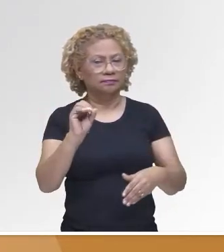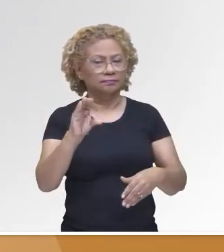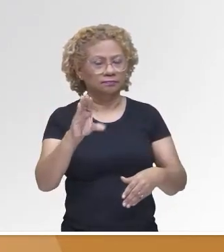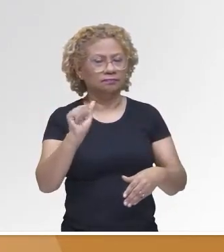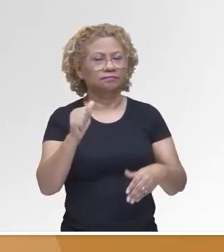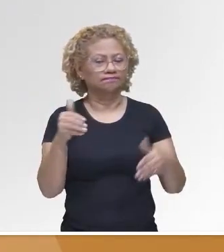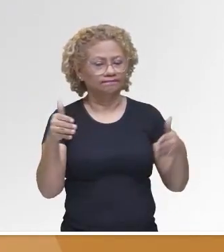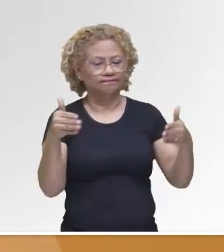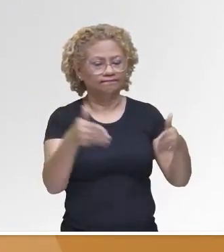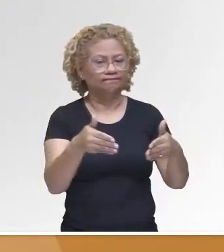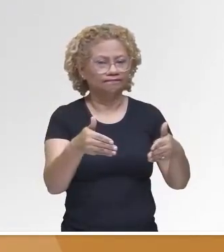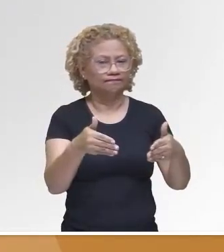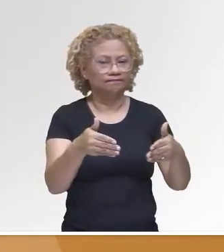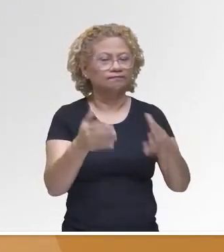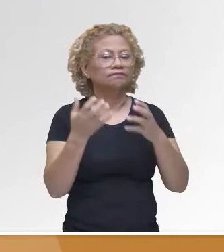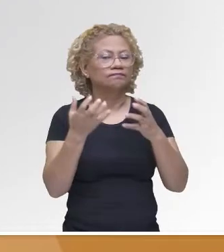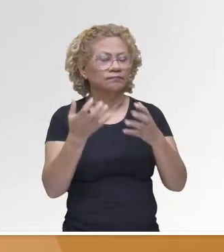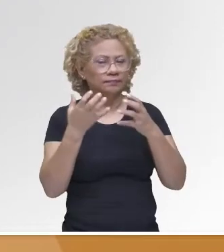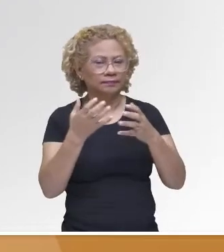chegar.